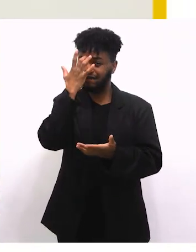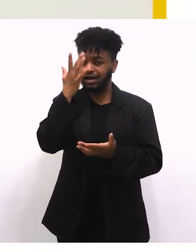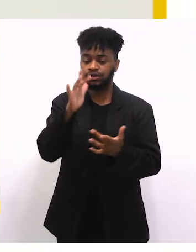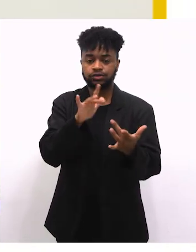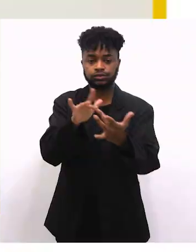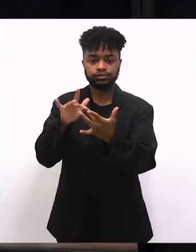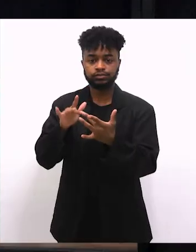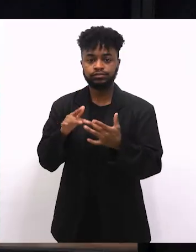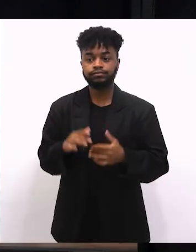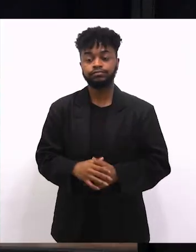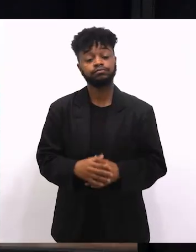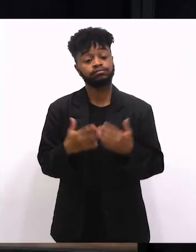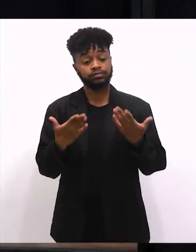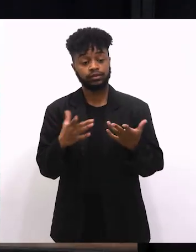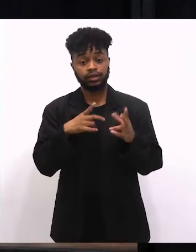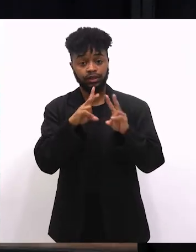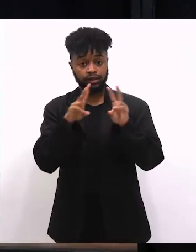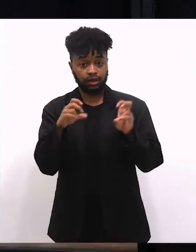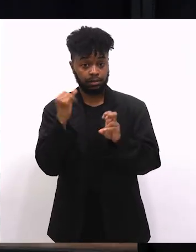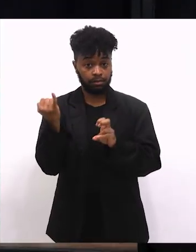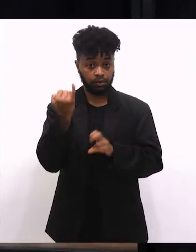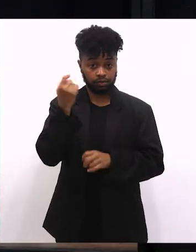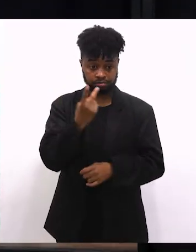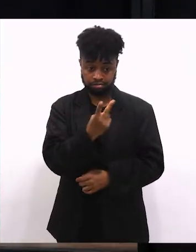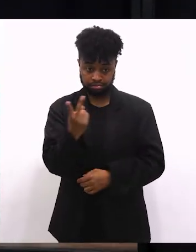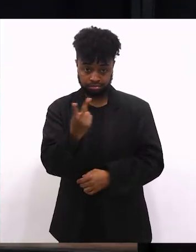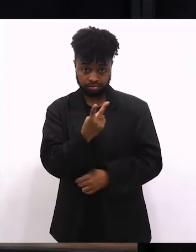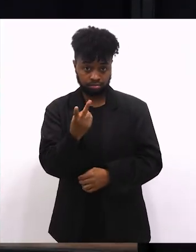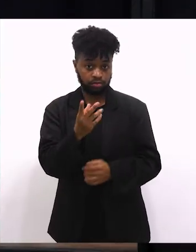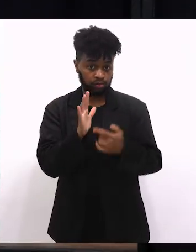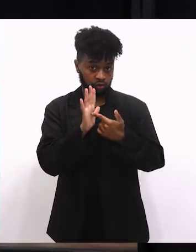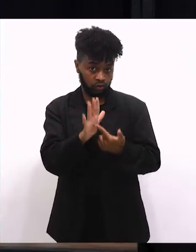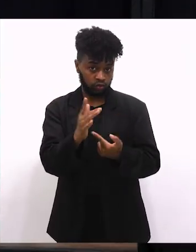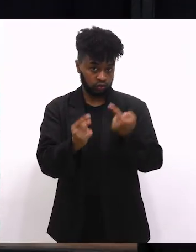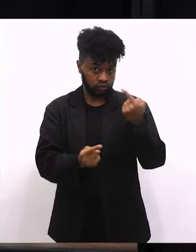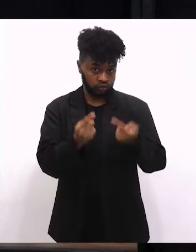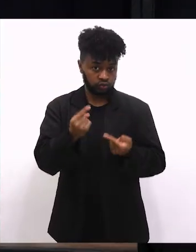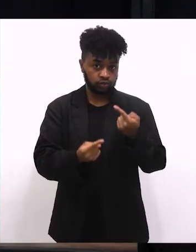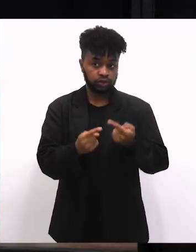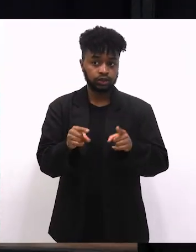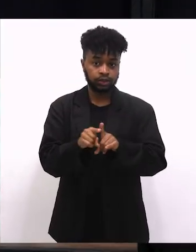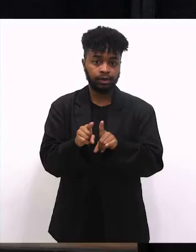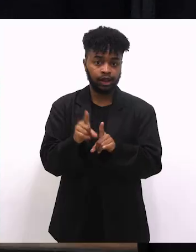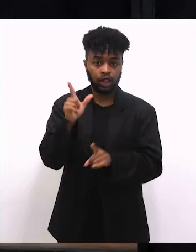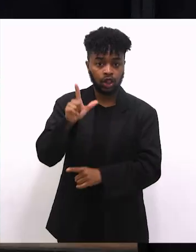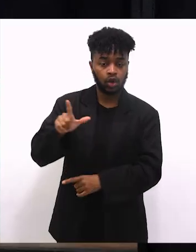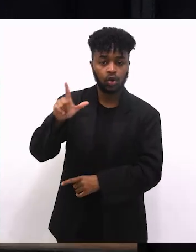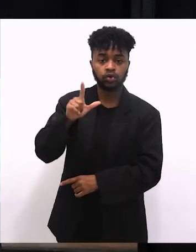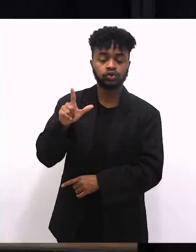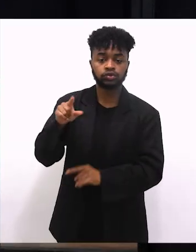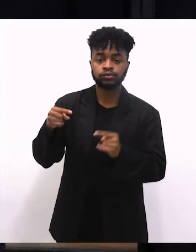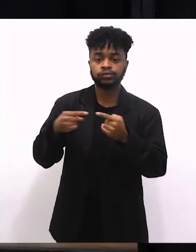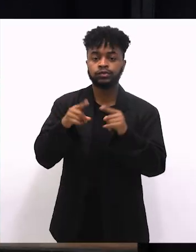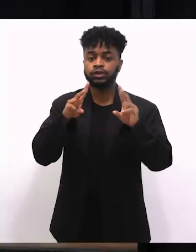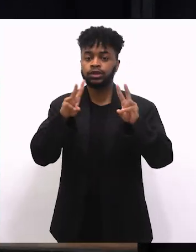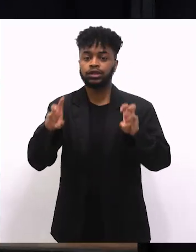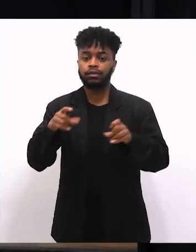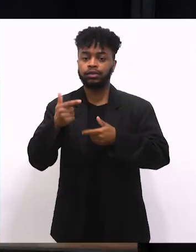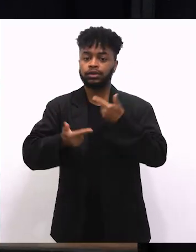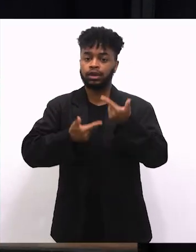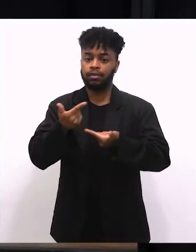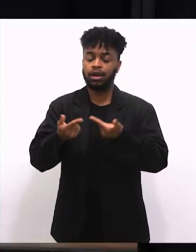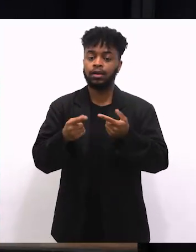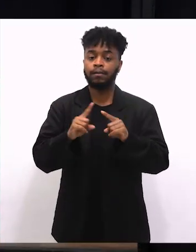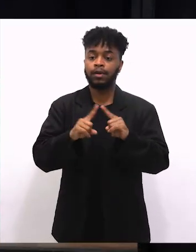acirrada. Bom, questões importantíssimas que a Rita, então, deu o contorno necessário nessa lógica do tema do